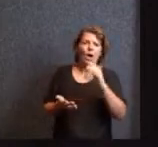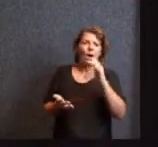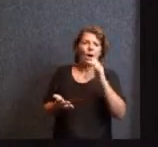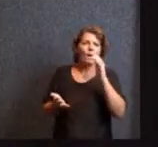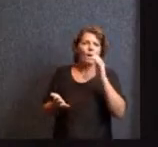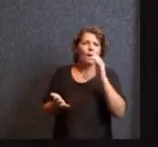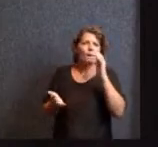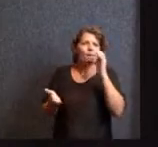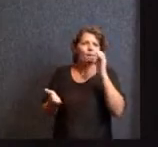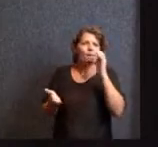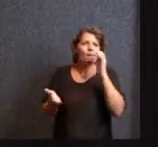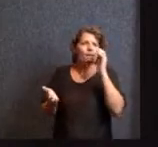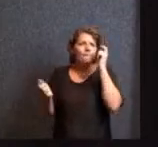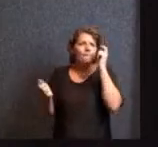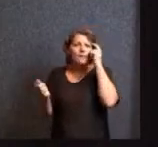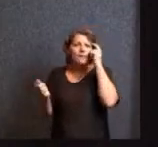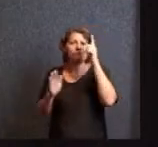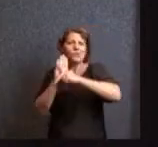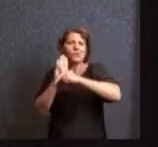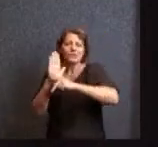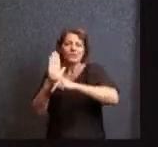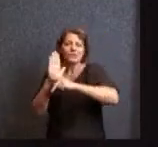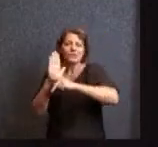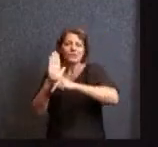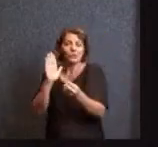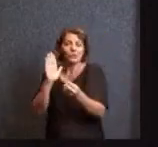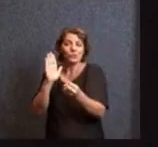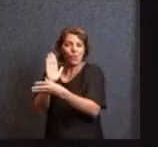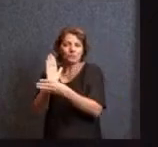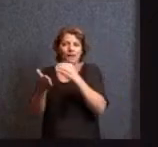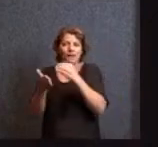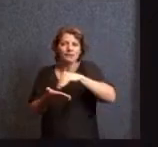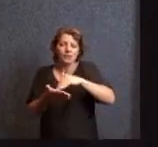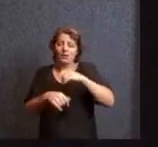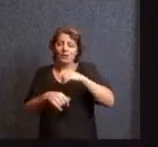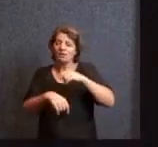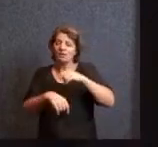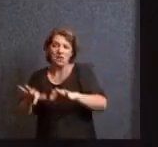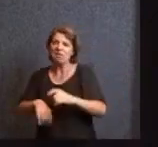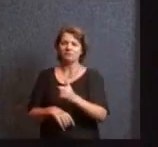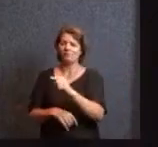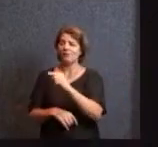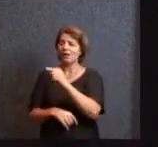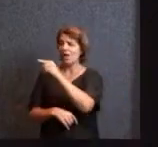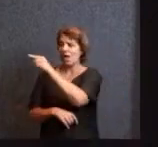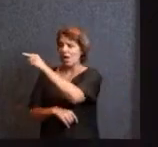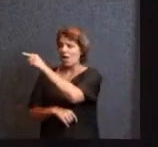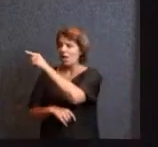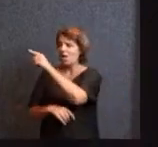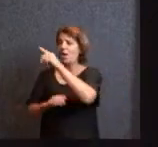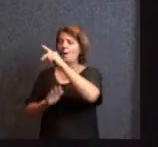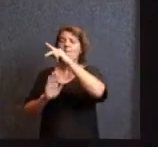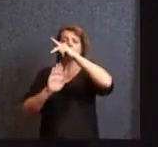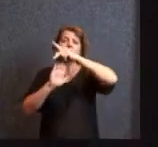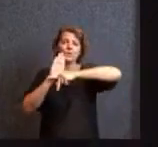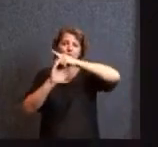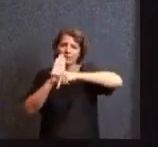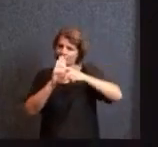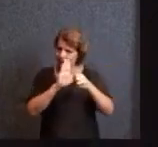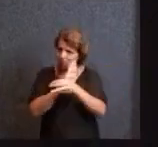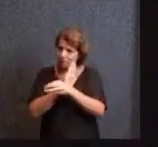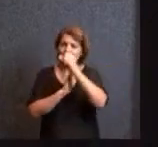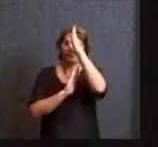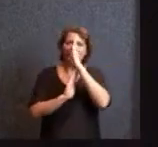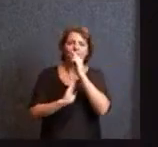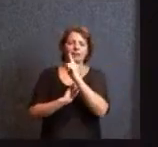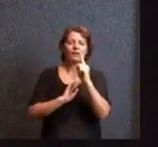vai utilizar, vai gastar, vai... milhões, e não existe isso. Há uma intenção muito